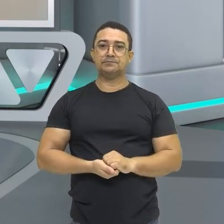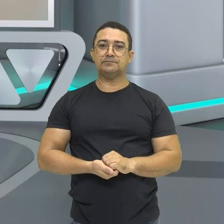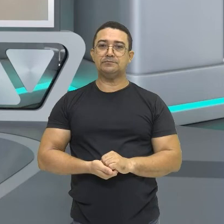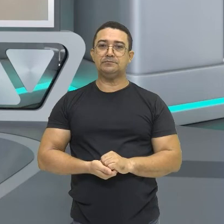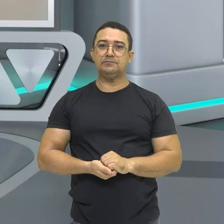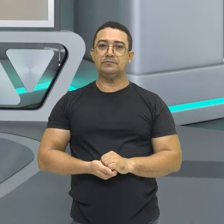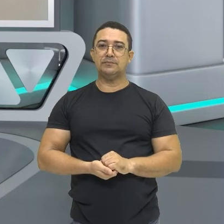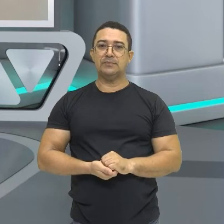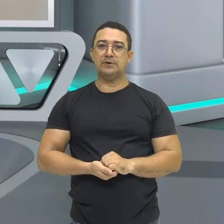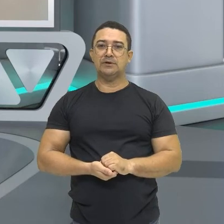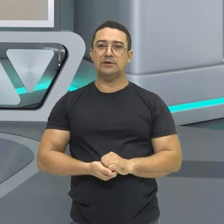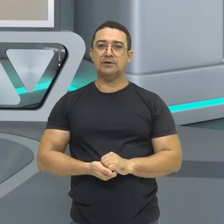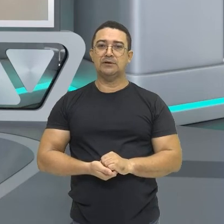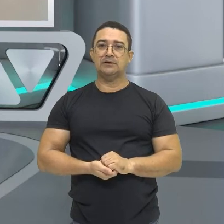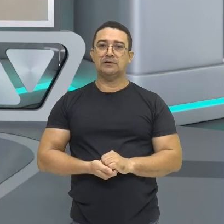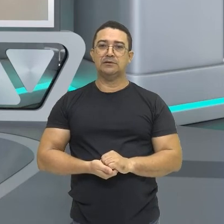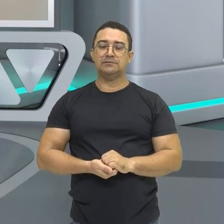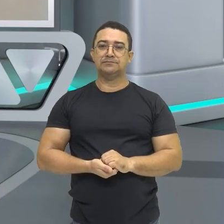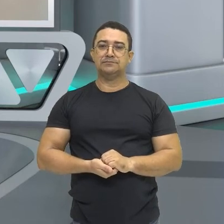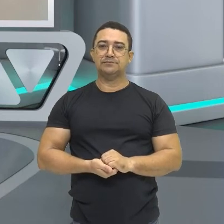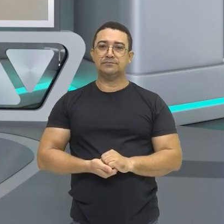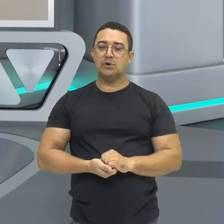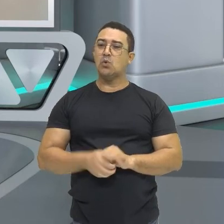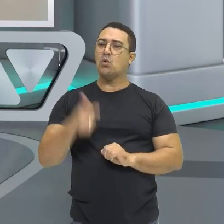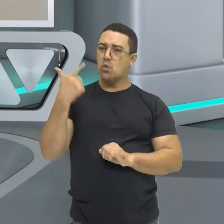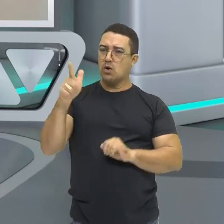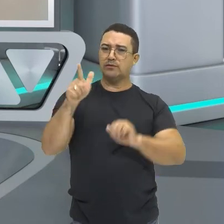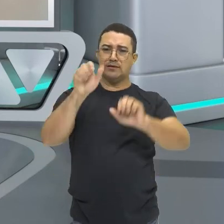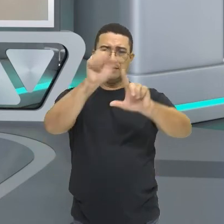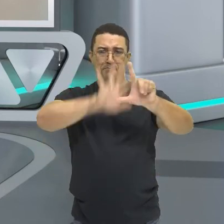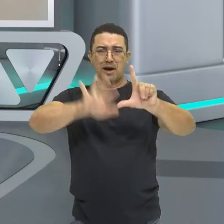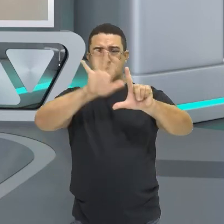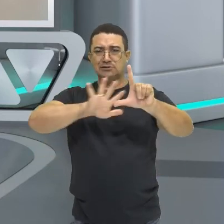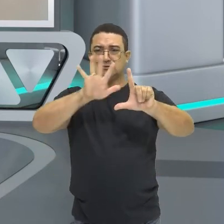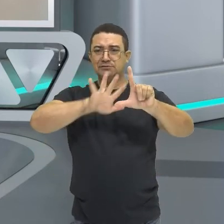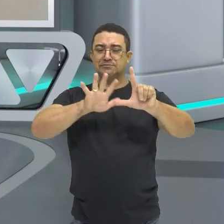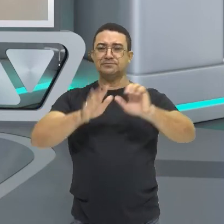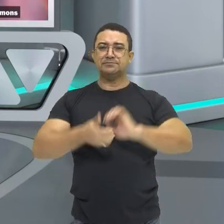que eu já apresentei para vocês. Outra imagem.